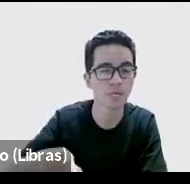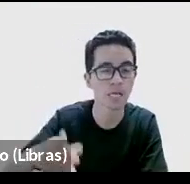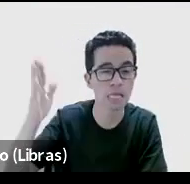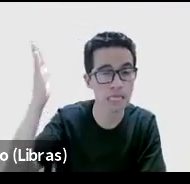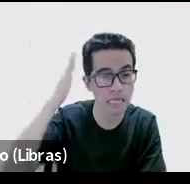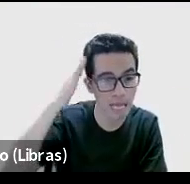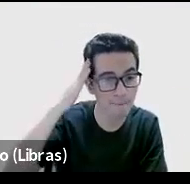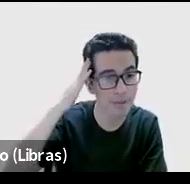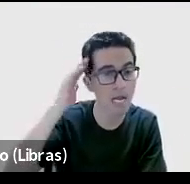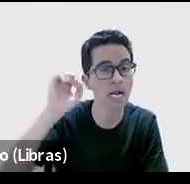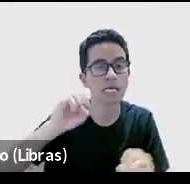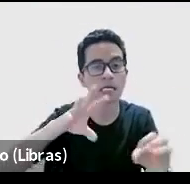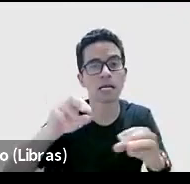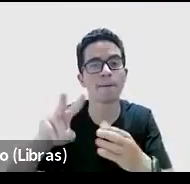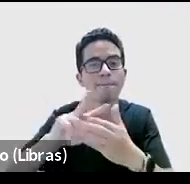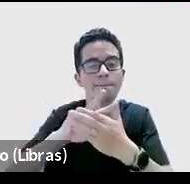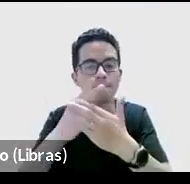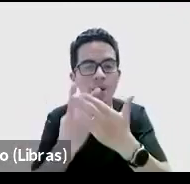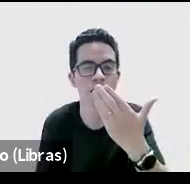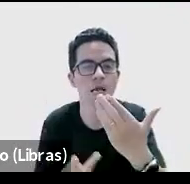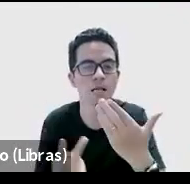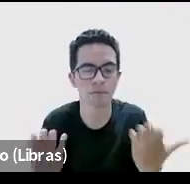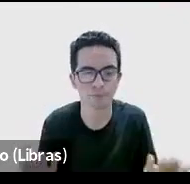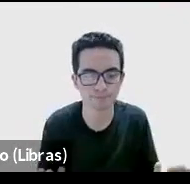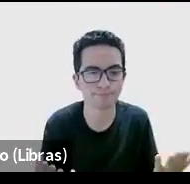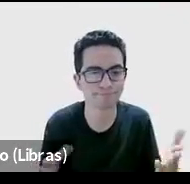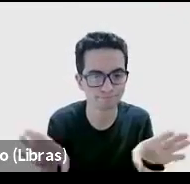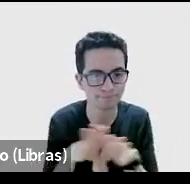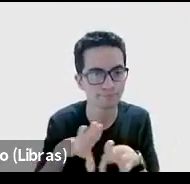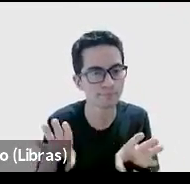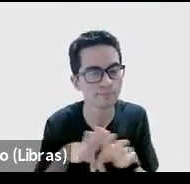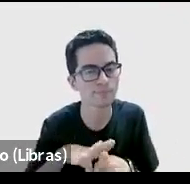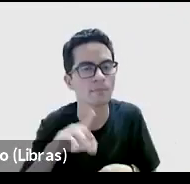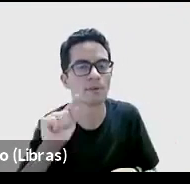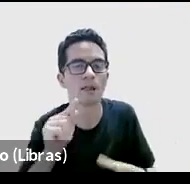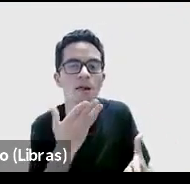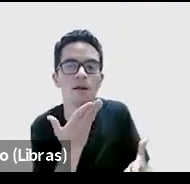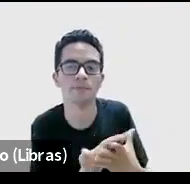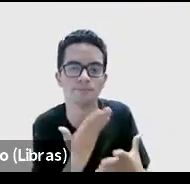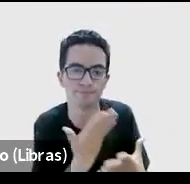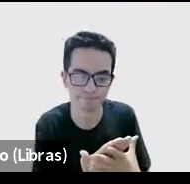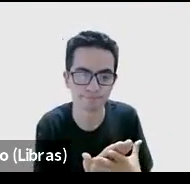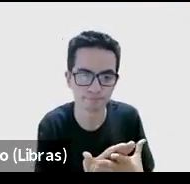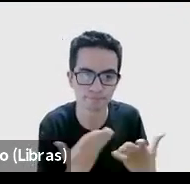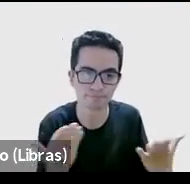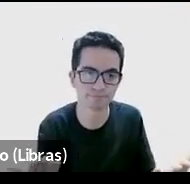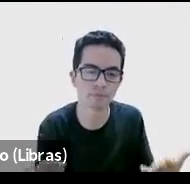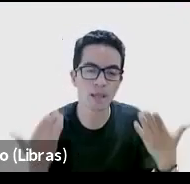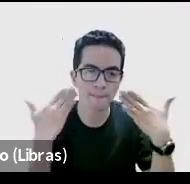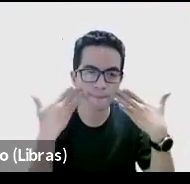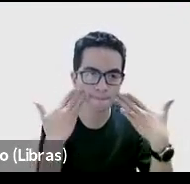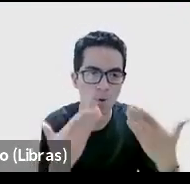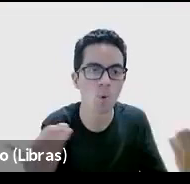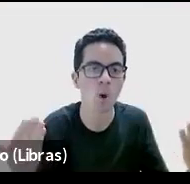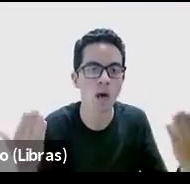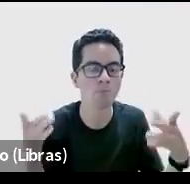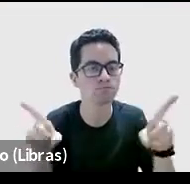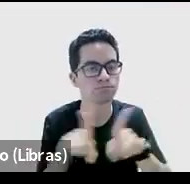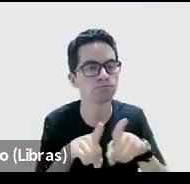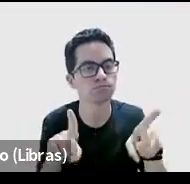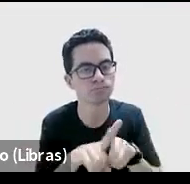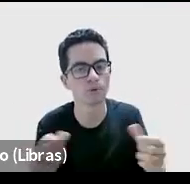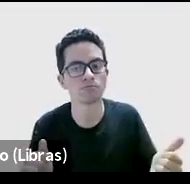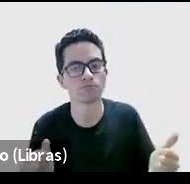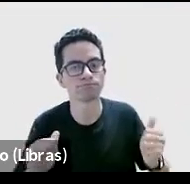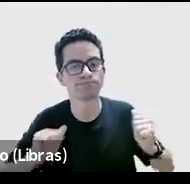educação bilíngue, de bilinguismo e tal. E aí veio uma estudante, assim, se posicionar de forma um pouco mais conservadora sobre a